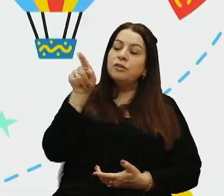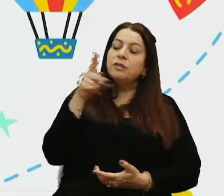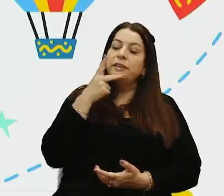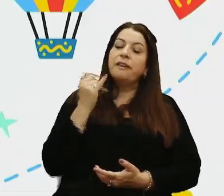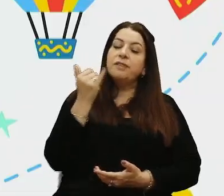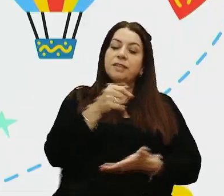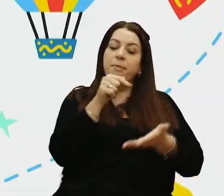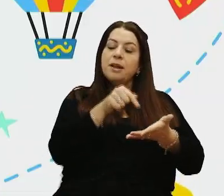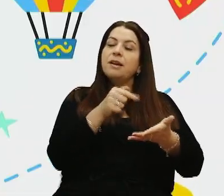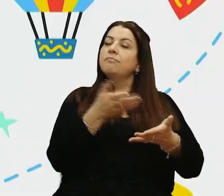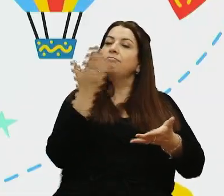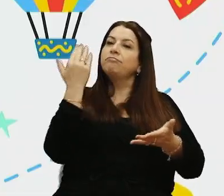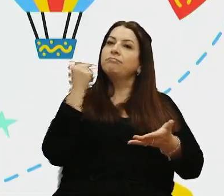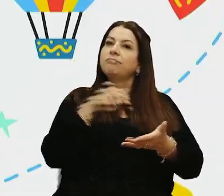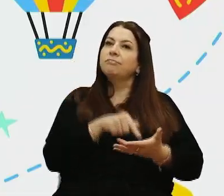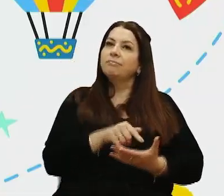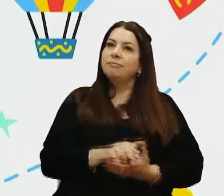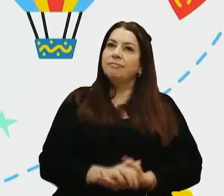diria pra ele?